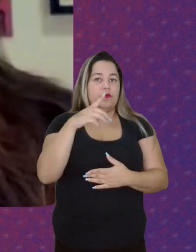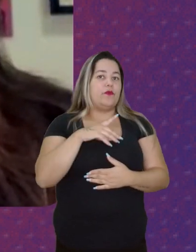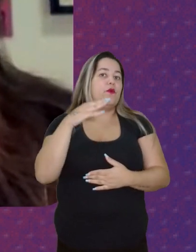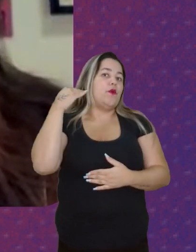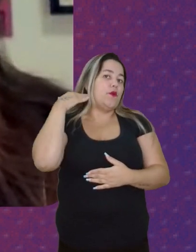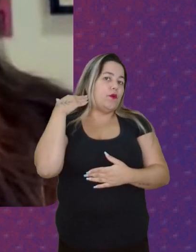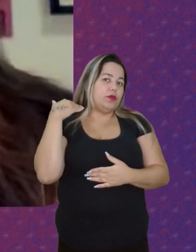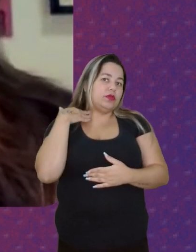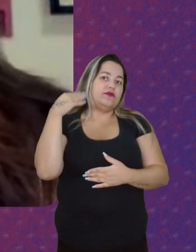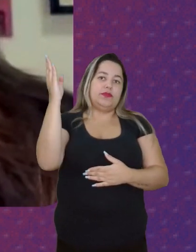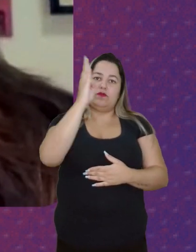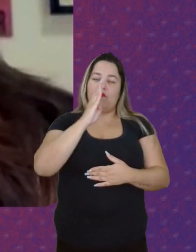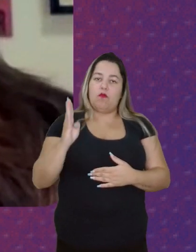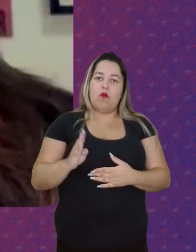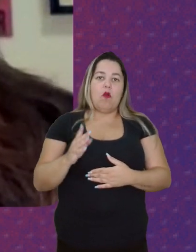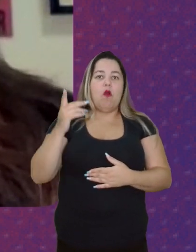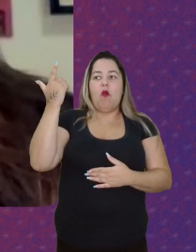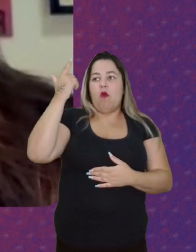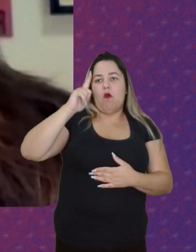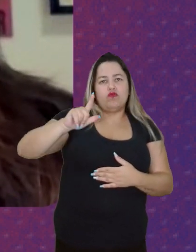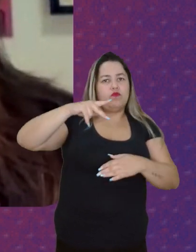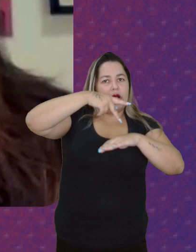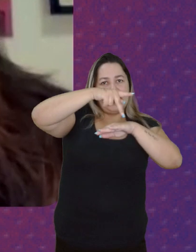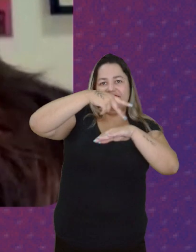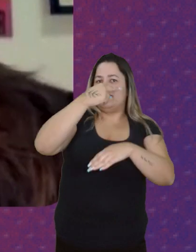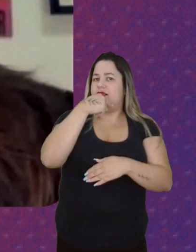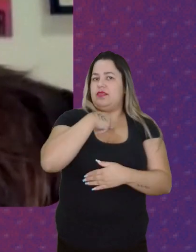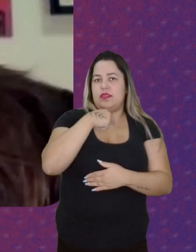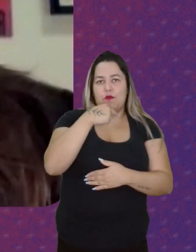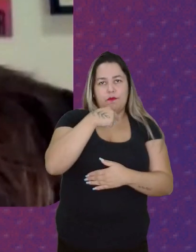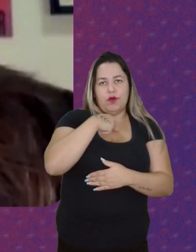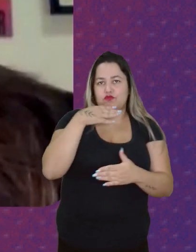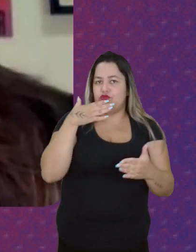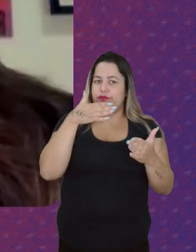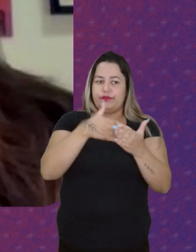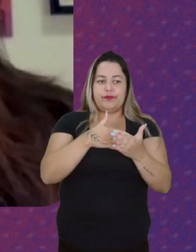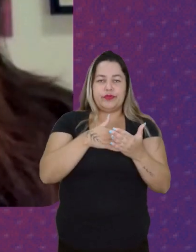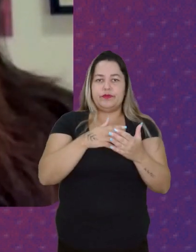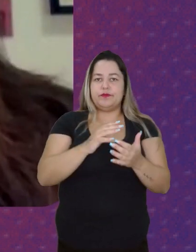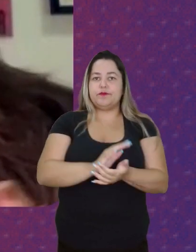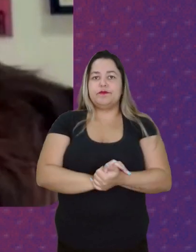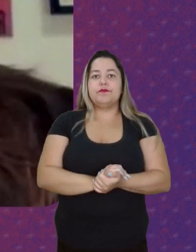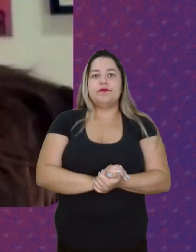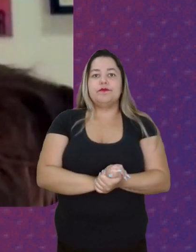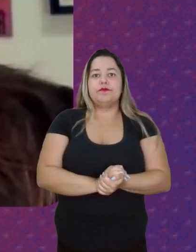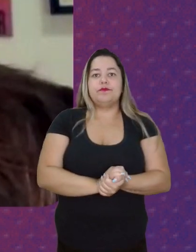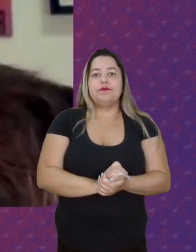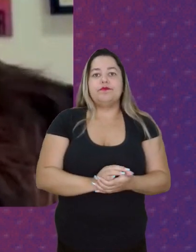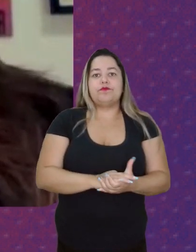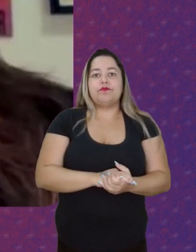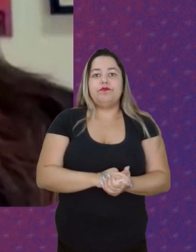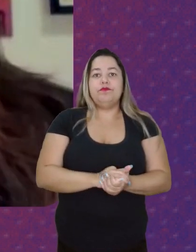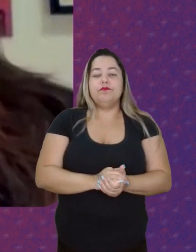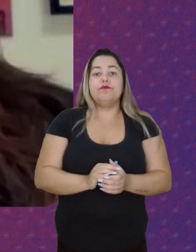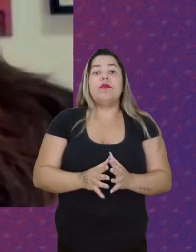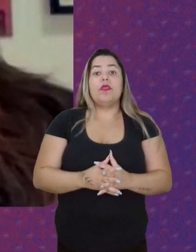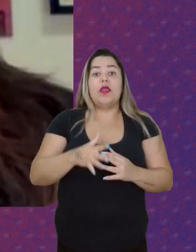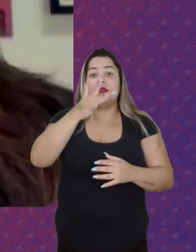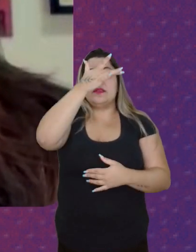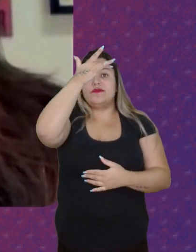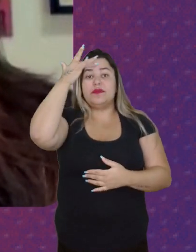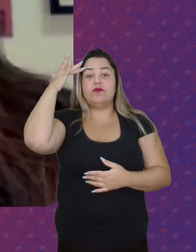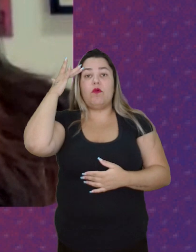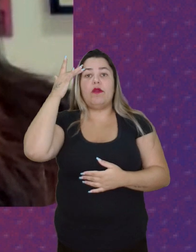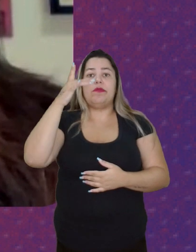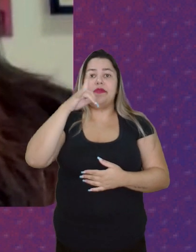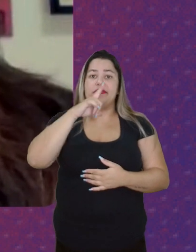receber financiamento de pessoas estrangeiras. Então, existem várias limitações, né? Existem fontes vedadas, e as pessoas físicas,